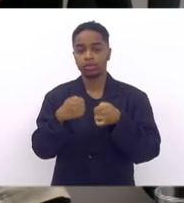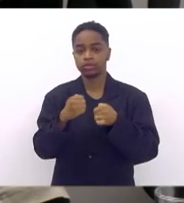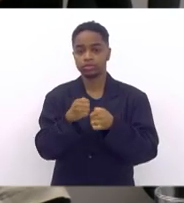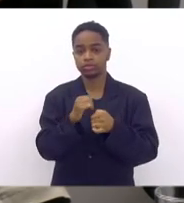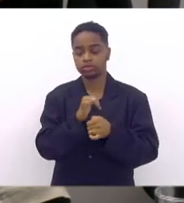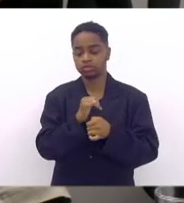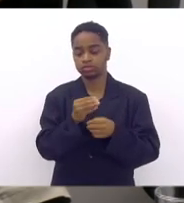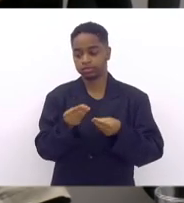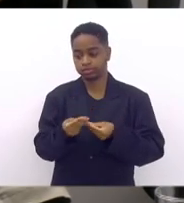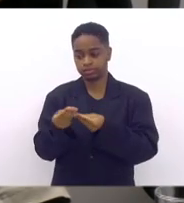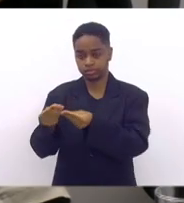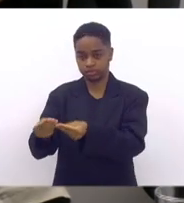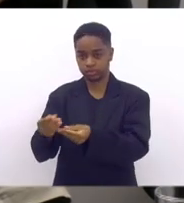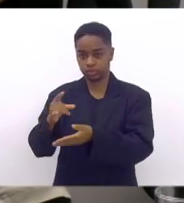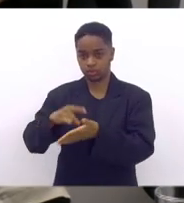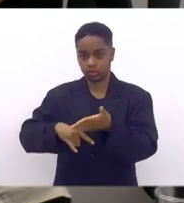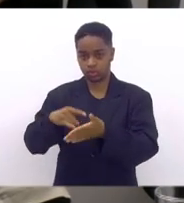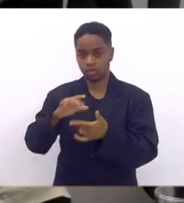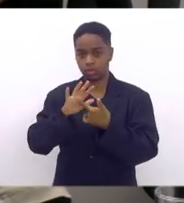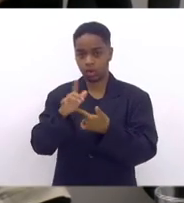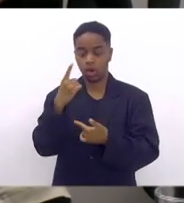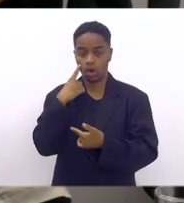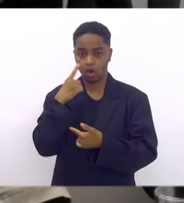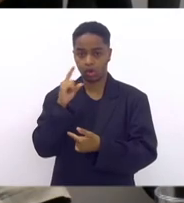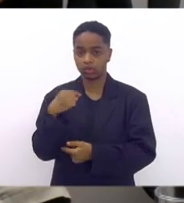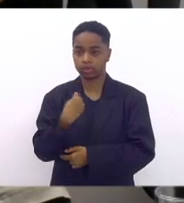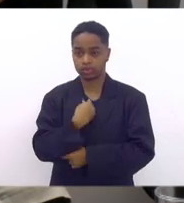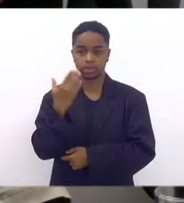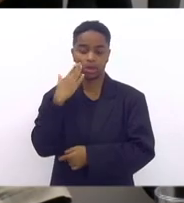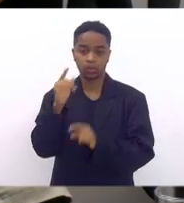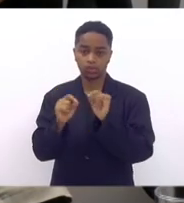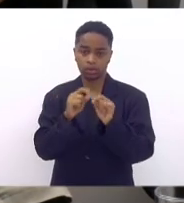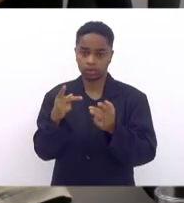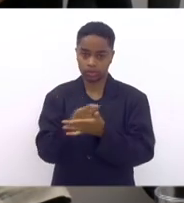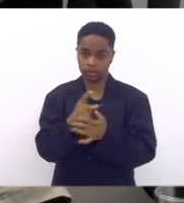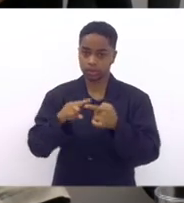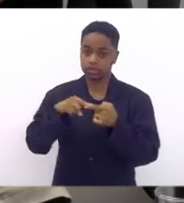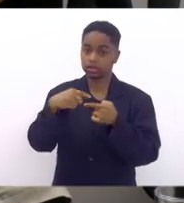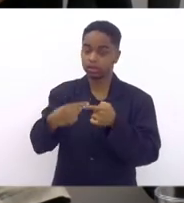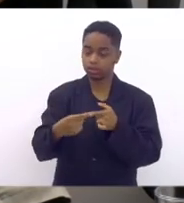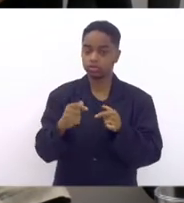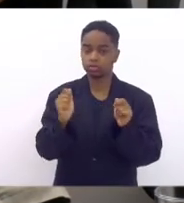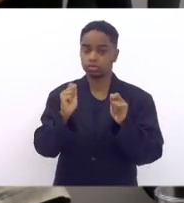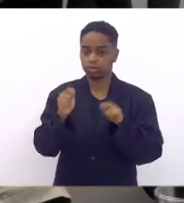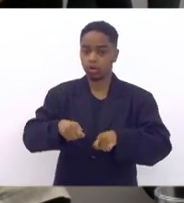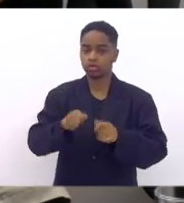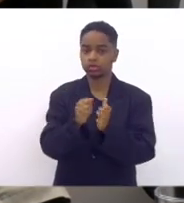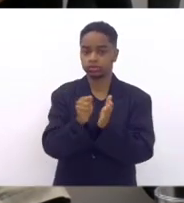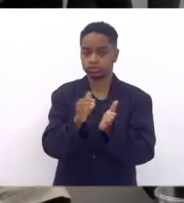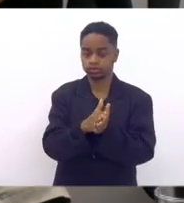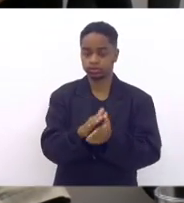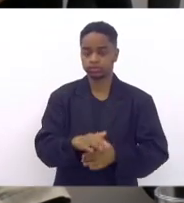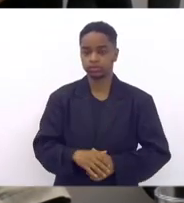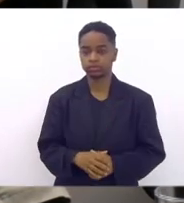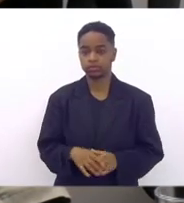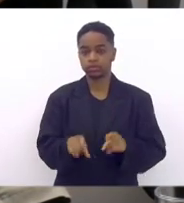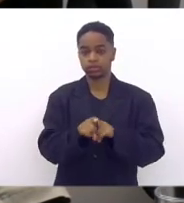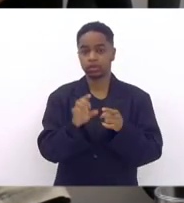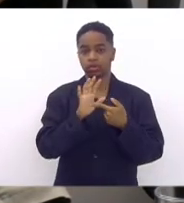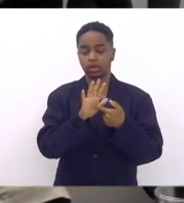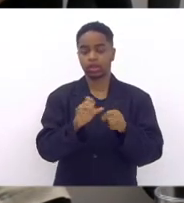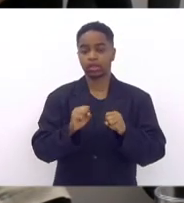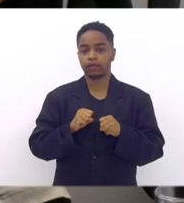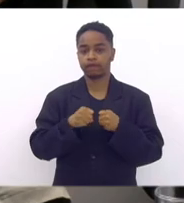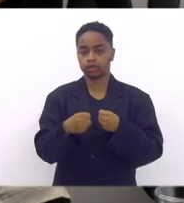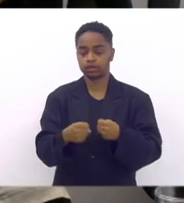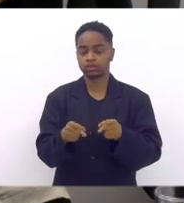ó você foi pego no flagra é o auto de constatação Depois vira uma multa né e trazendo a defesa aí mas